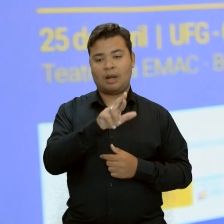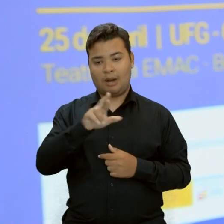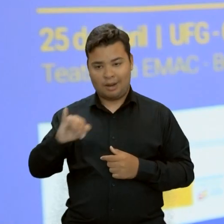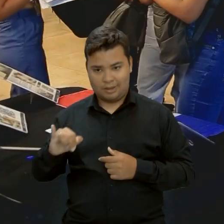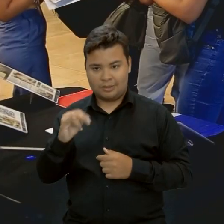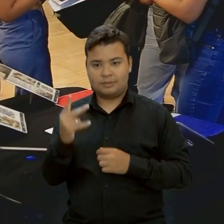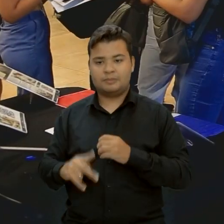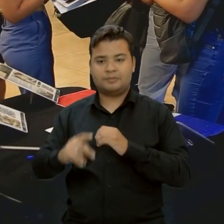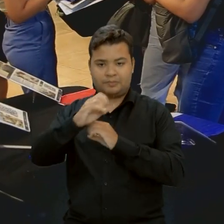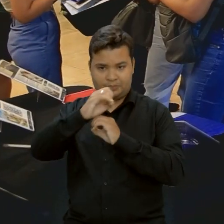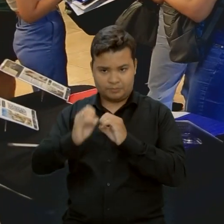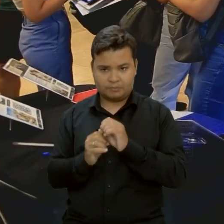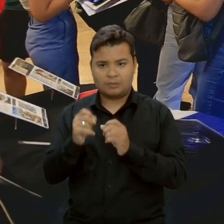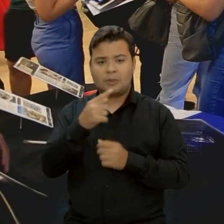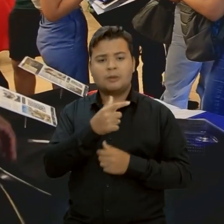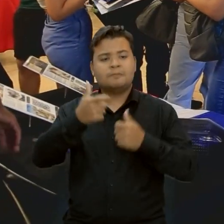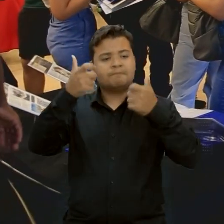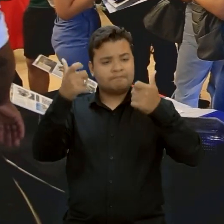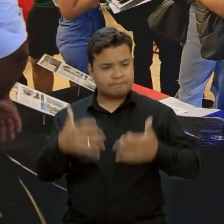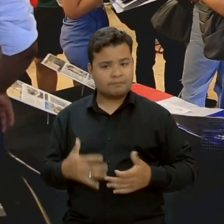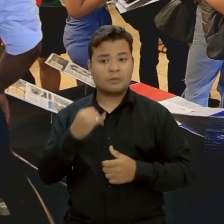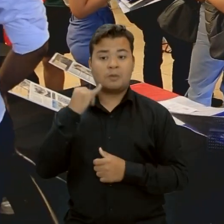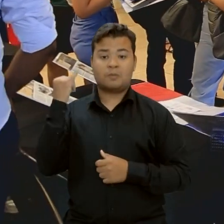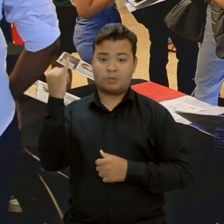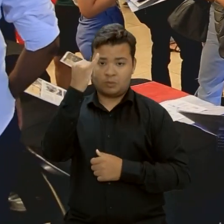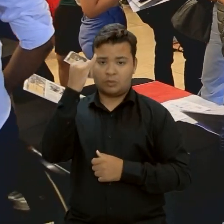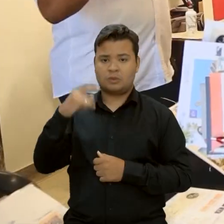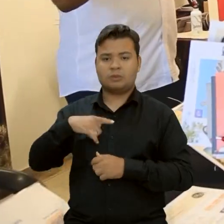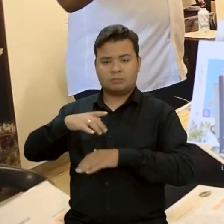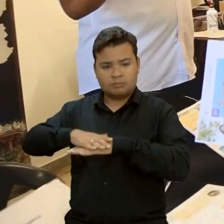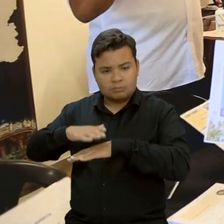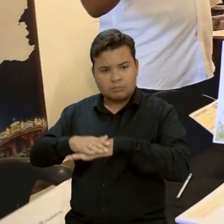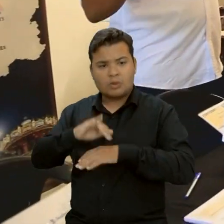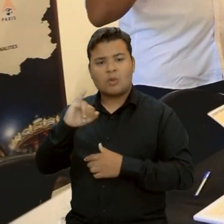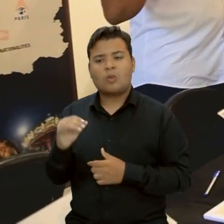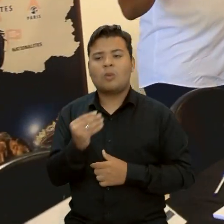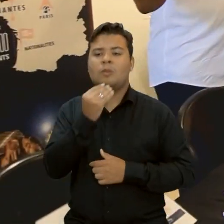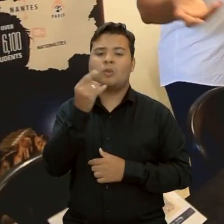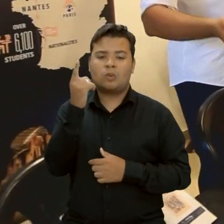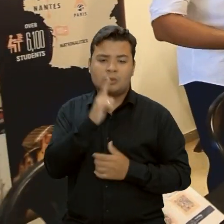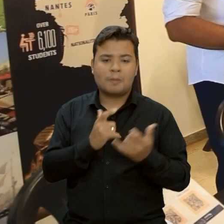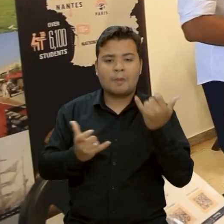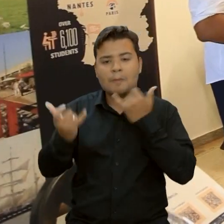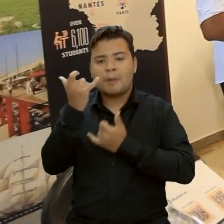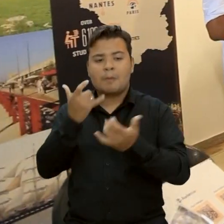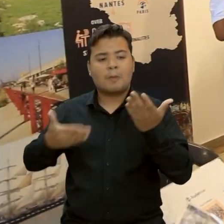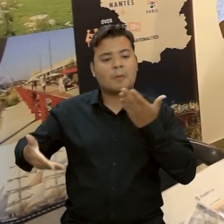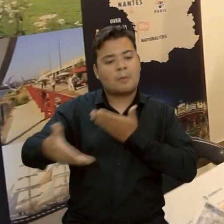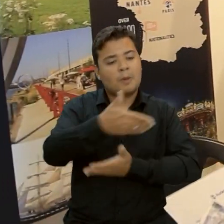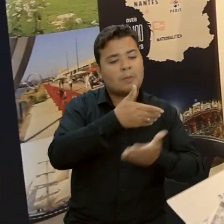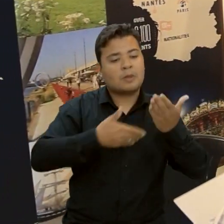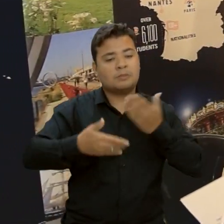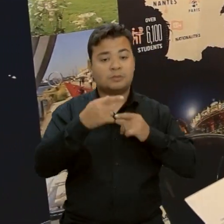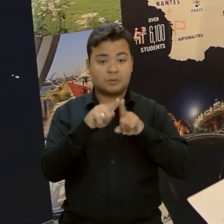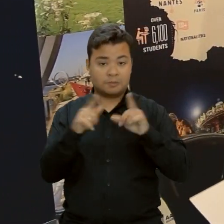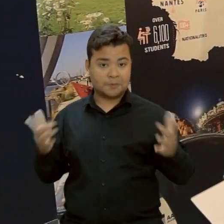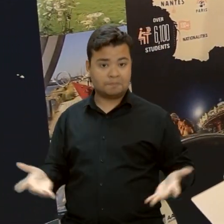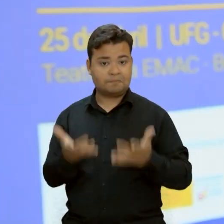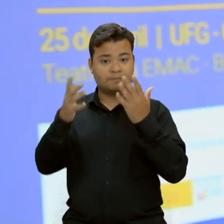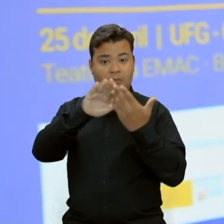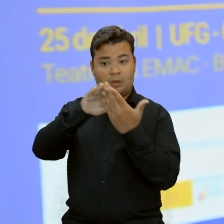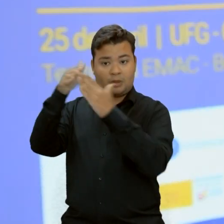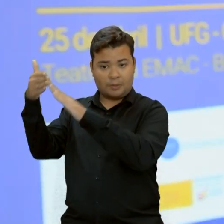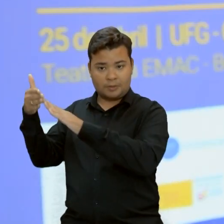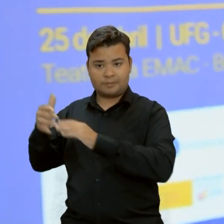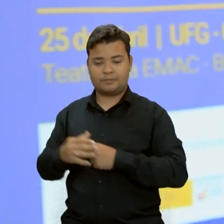UFG, reforça a importância de oportunidades como essa para a troca de informações e o incentivo ao intercâmbio.